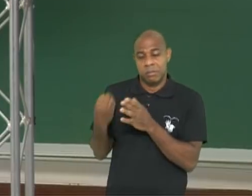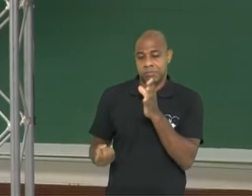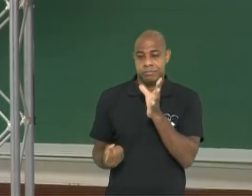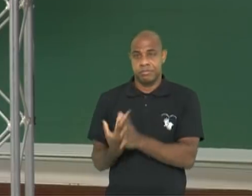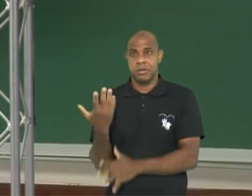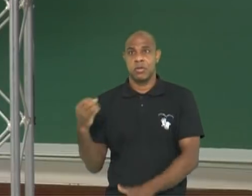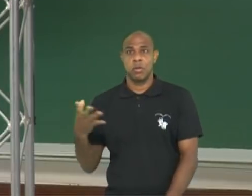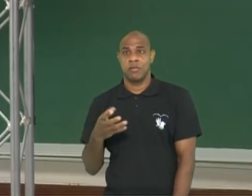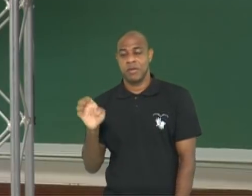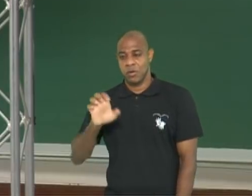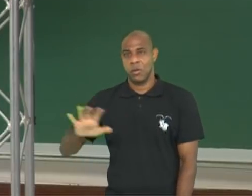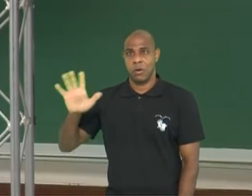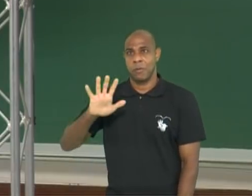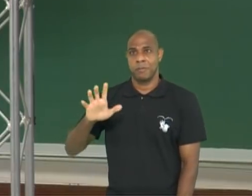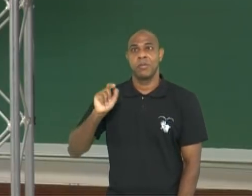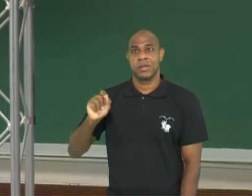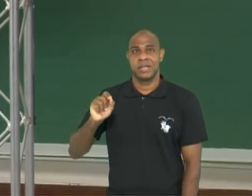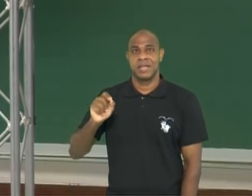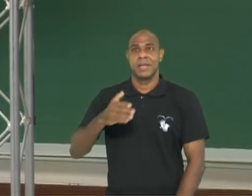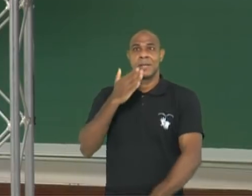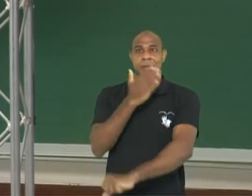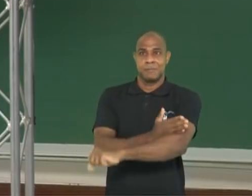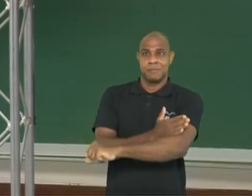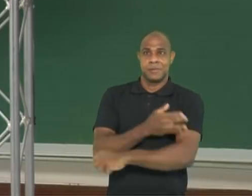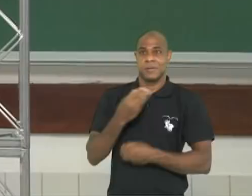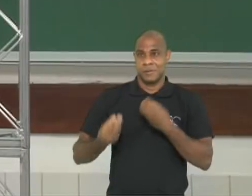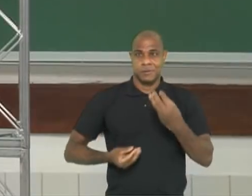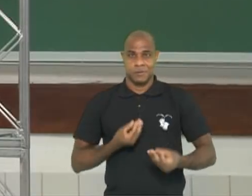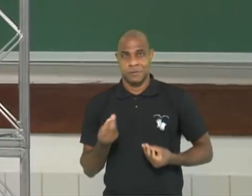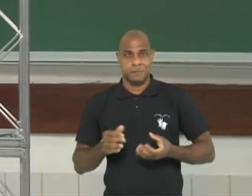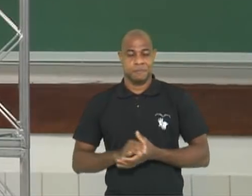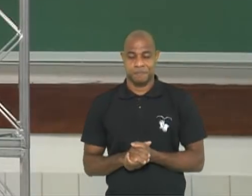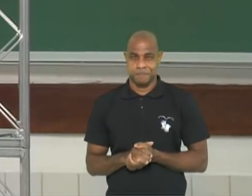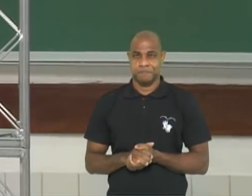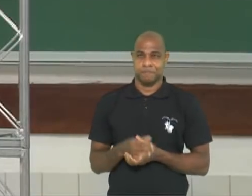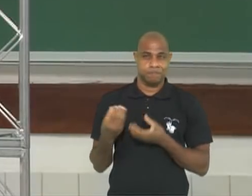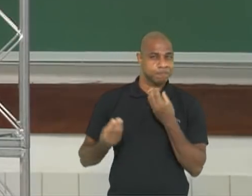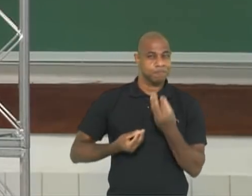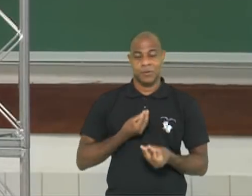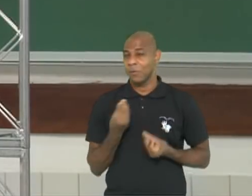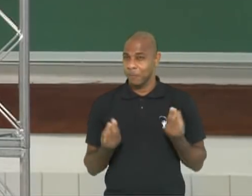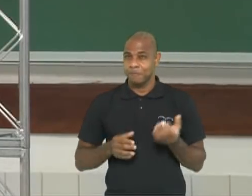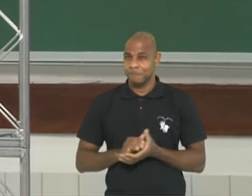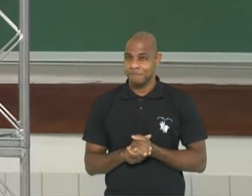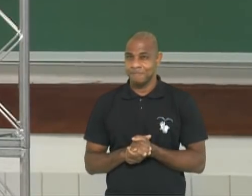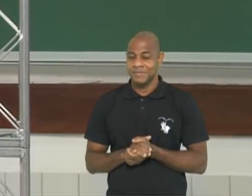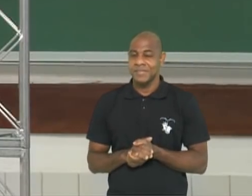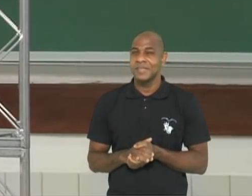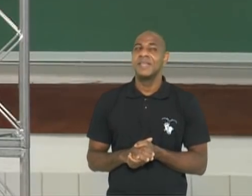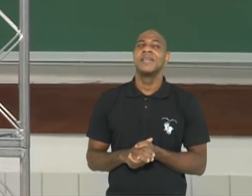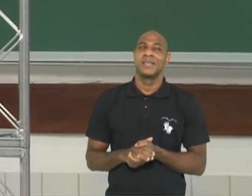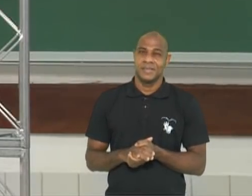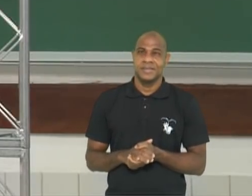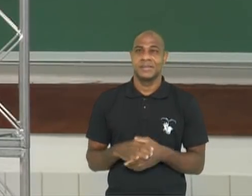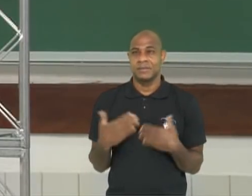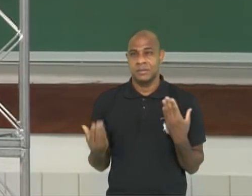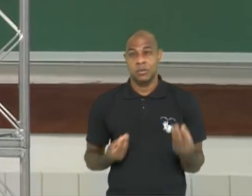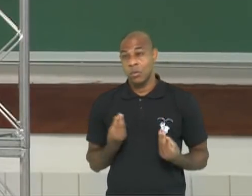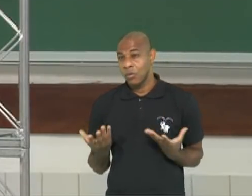medieval, né? Como que a cristianização foi responsável por fazer essa unidade política? Falamos sobre Clovis, falamos sobre Carlos